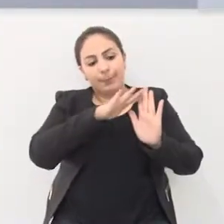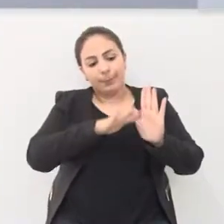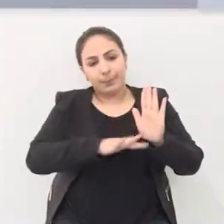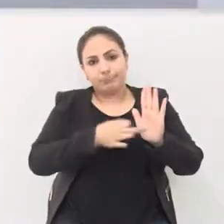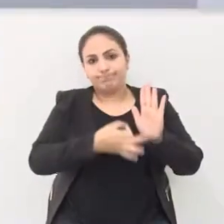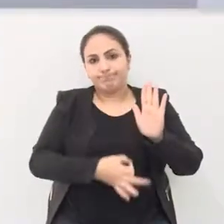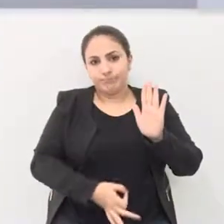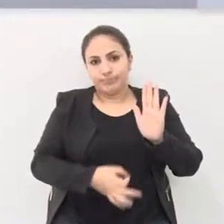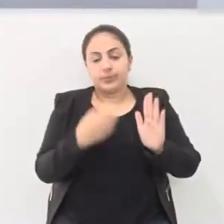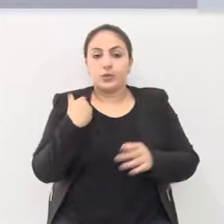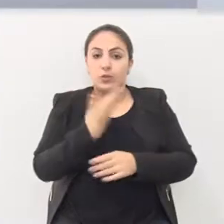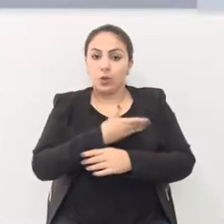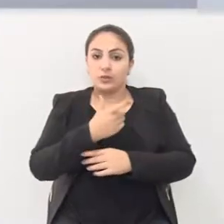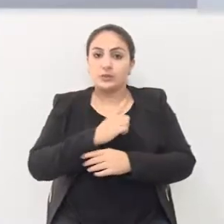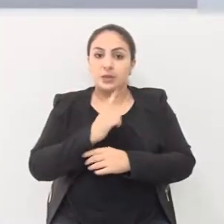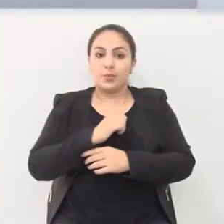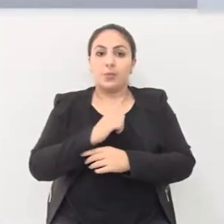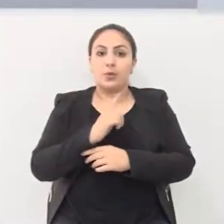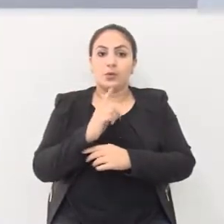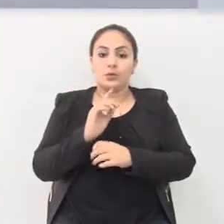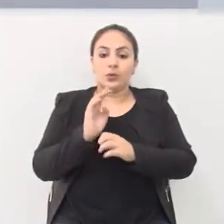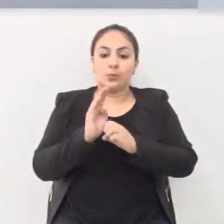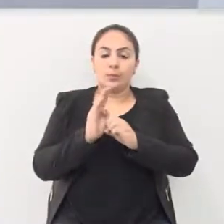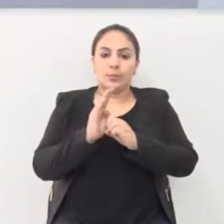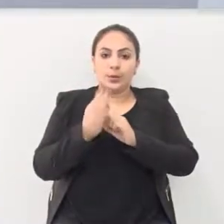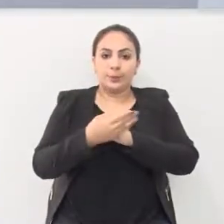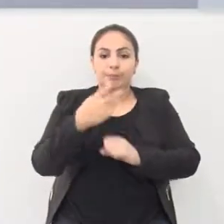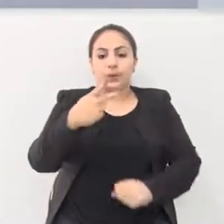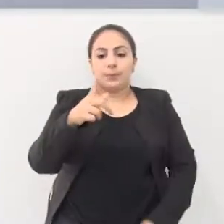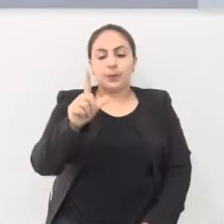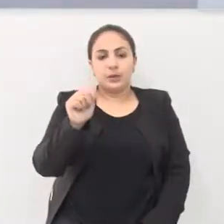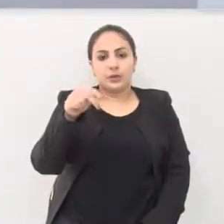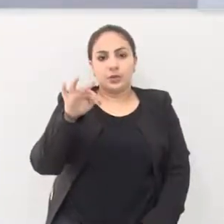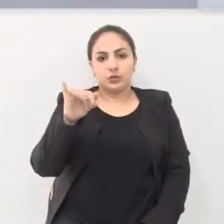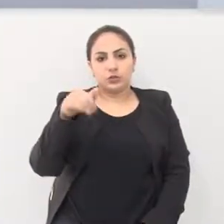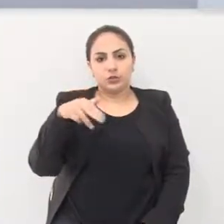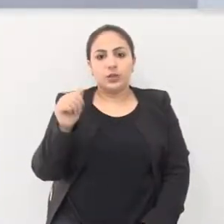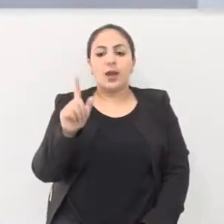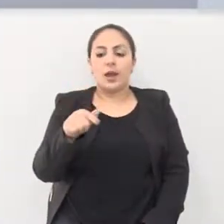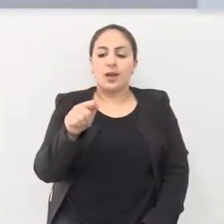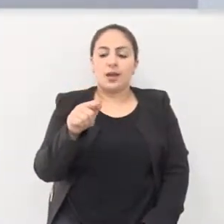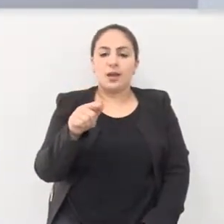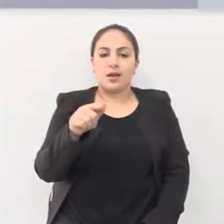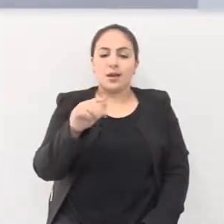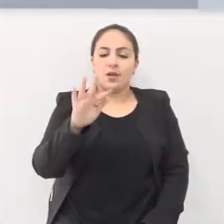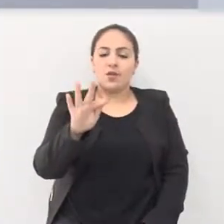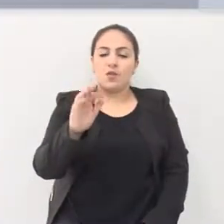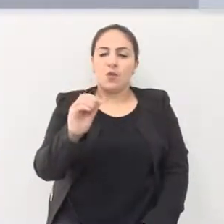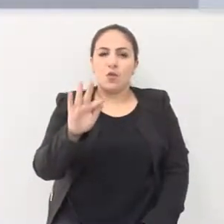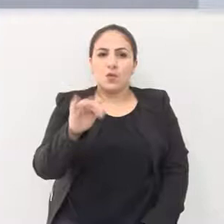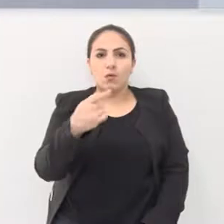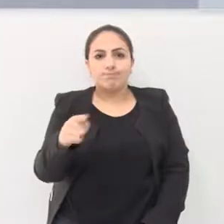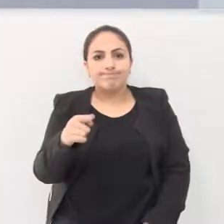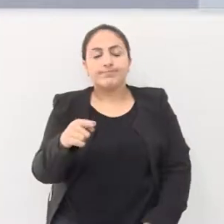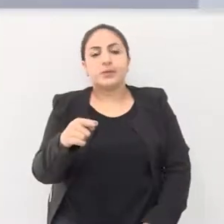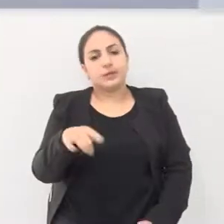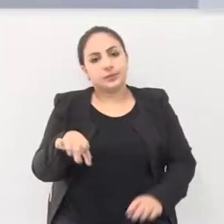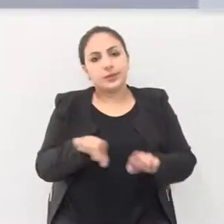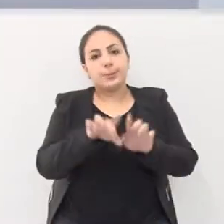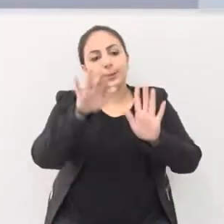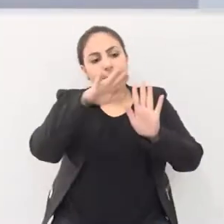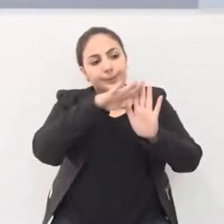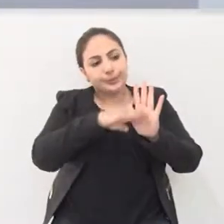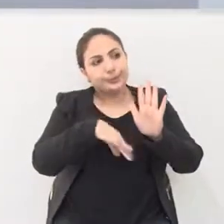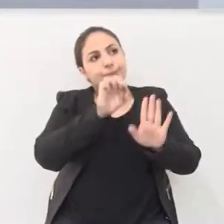também localizada no bairro Planaltina, que é a EMEI Fofão, também a fila de espera é enorme, passa pela mesma situação. Então a gente vem conversando